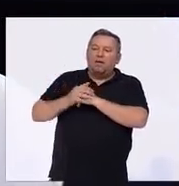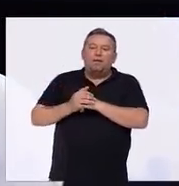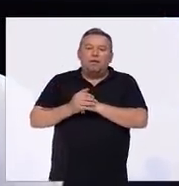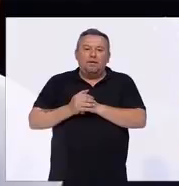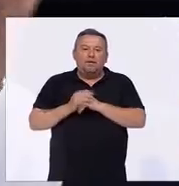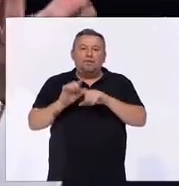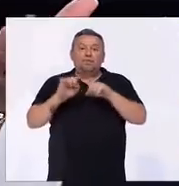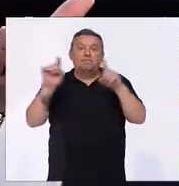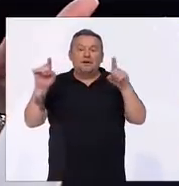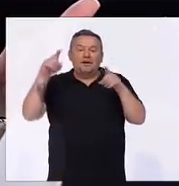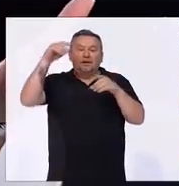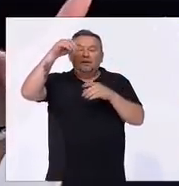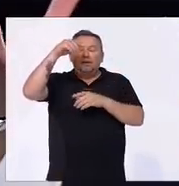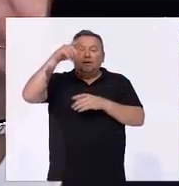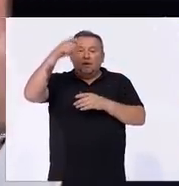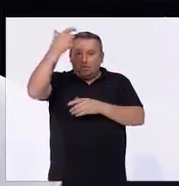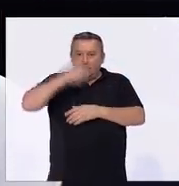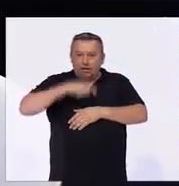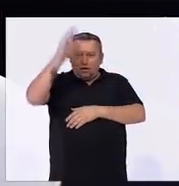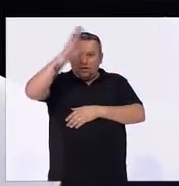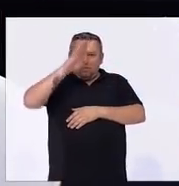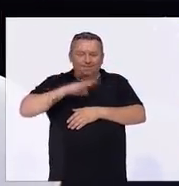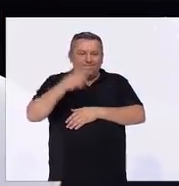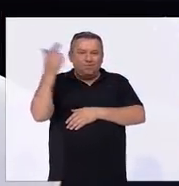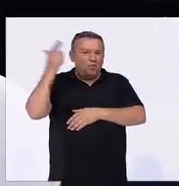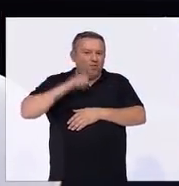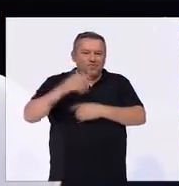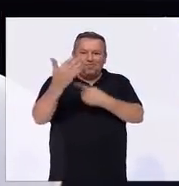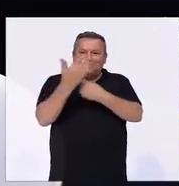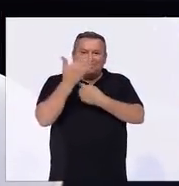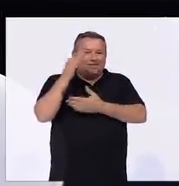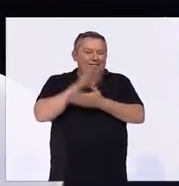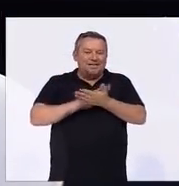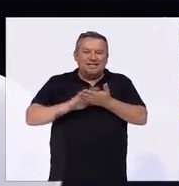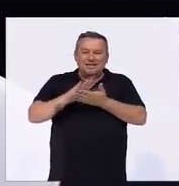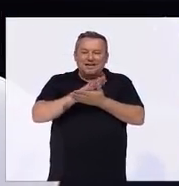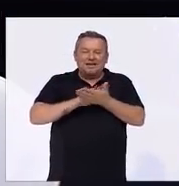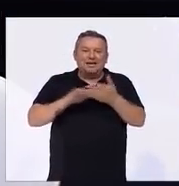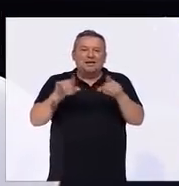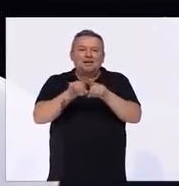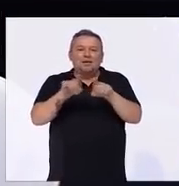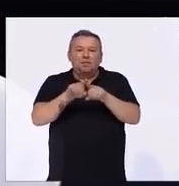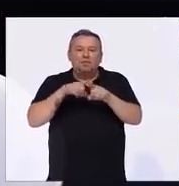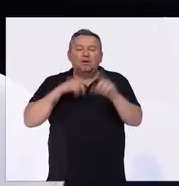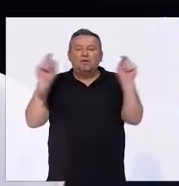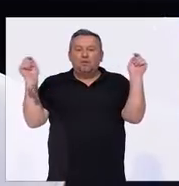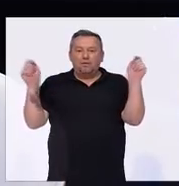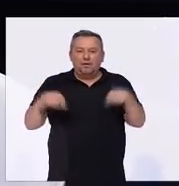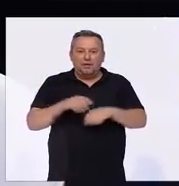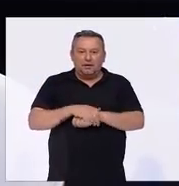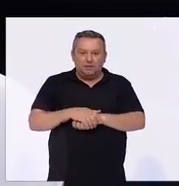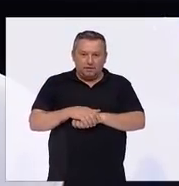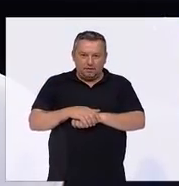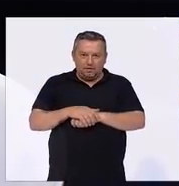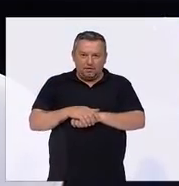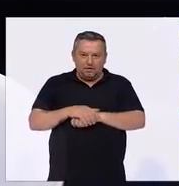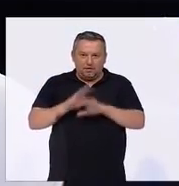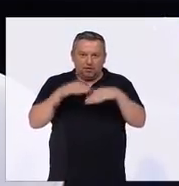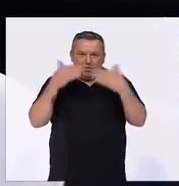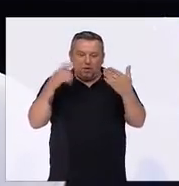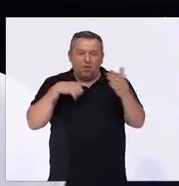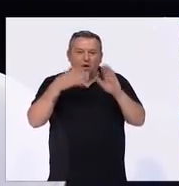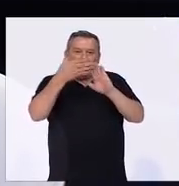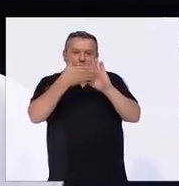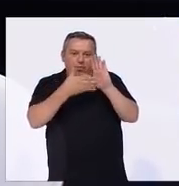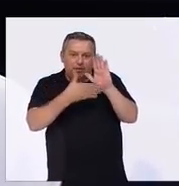aqui, mas o brasileiro mesmo não se beneficia tanto, nem das riquezas que tem, nem das possibilidades. Qual seria o plano